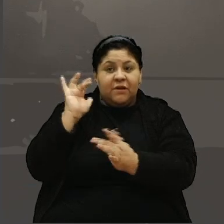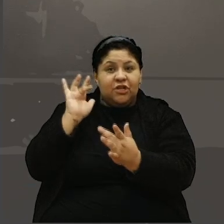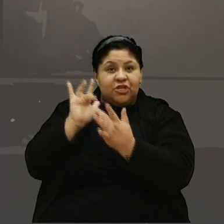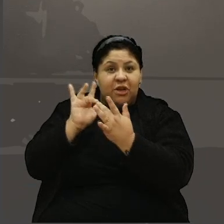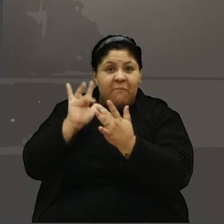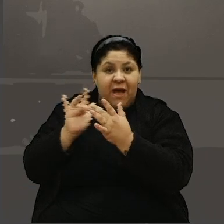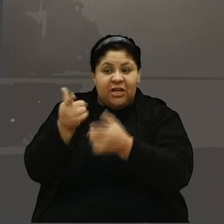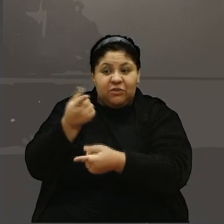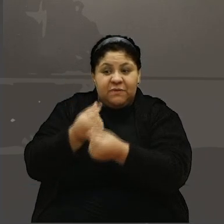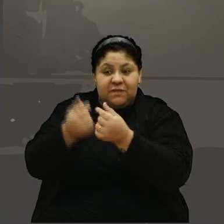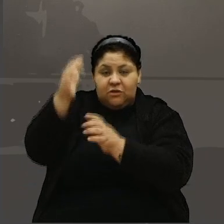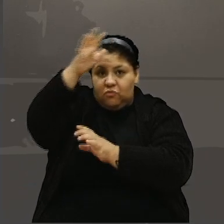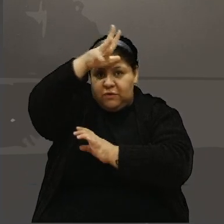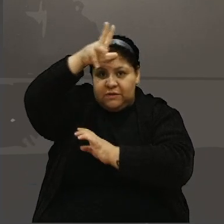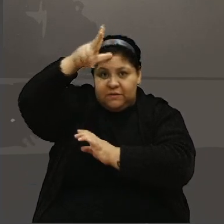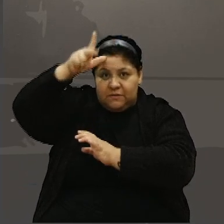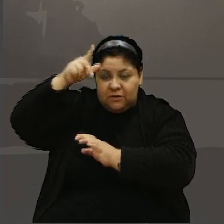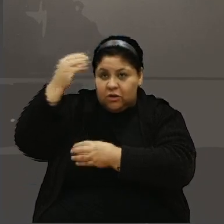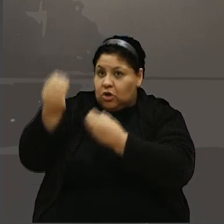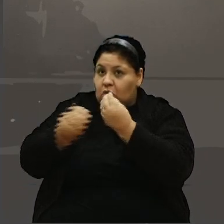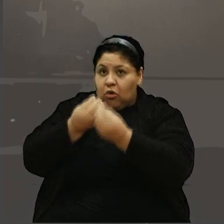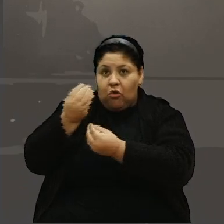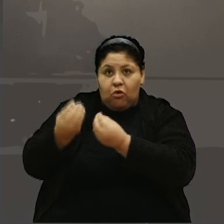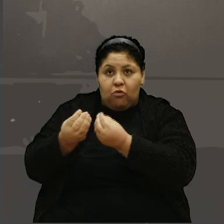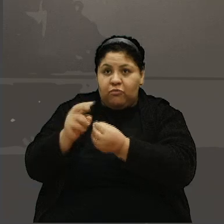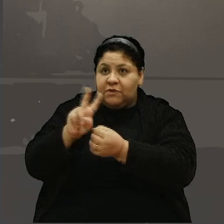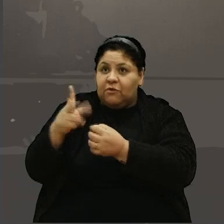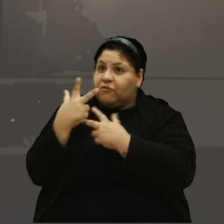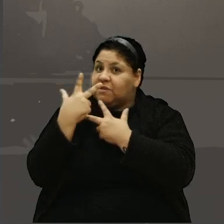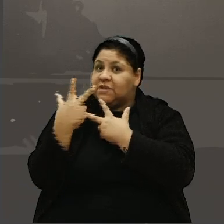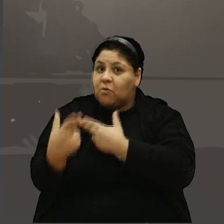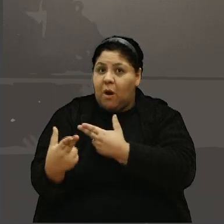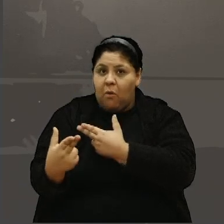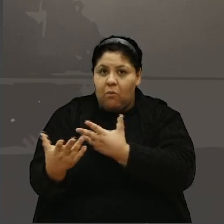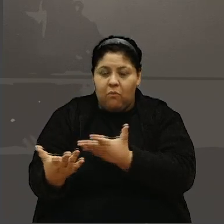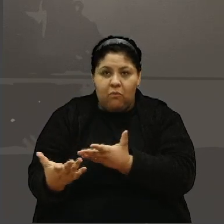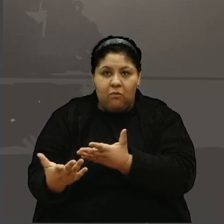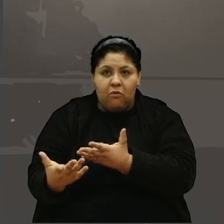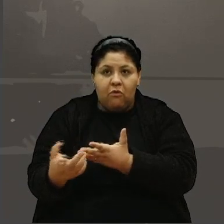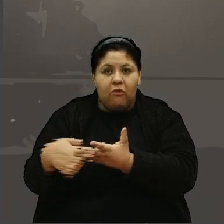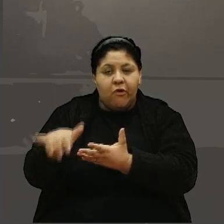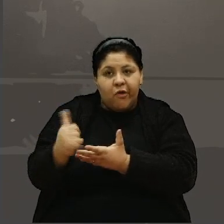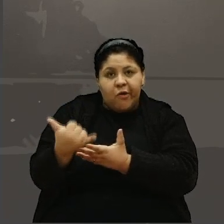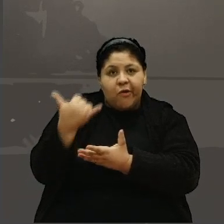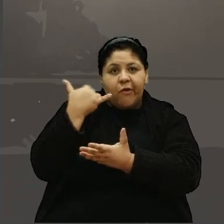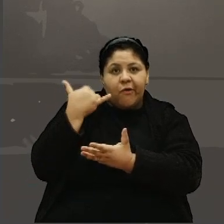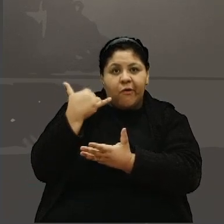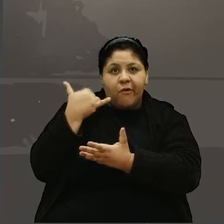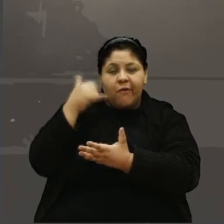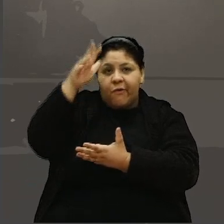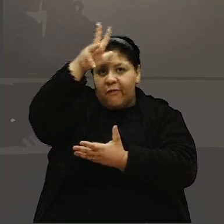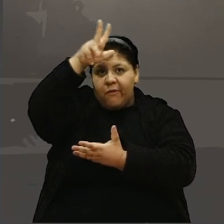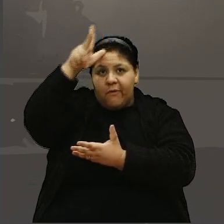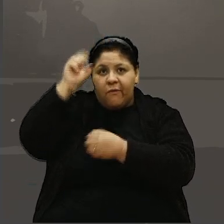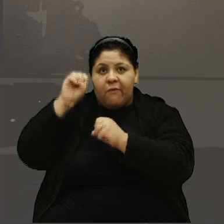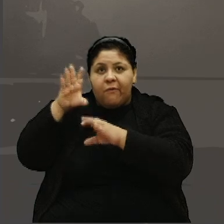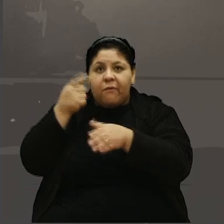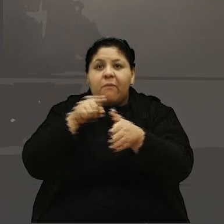municipal, como se não fosse a mesma coisa, tá? A gente ligou para a Secretaria de Educação e